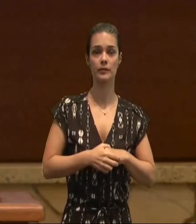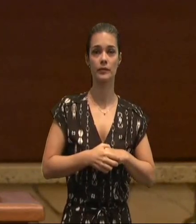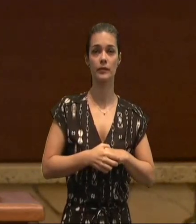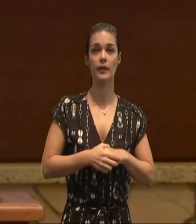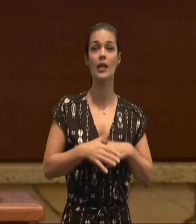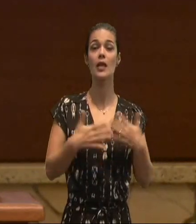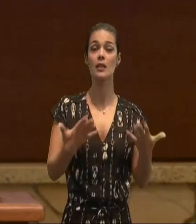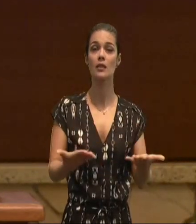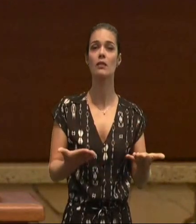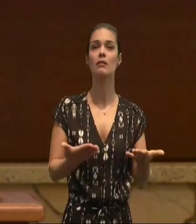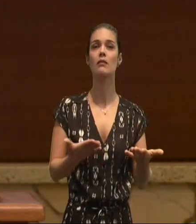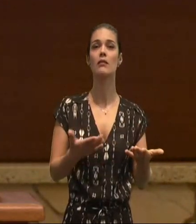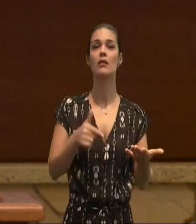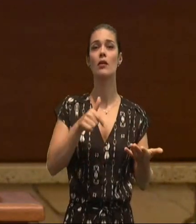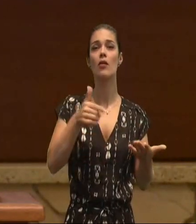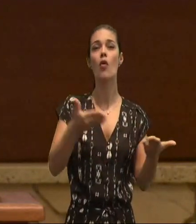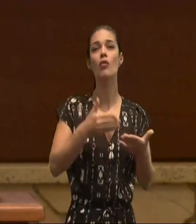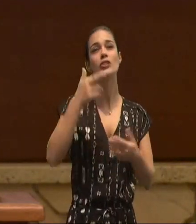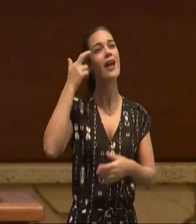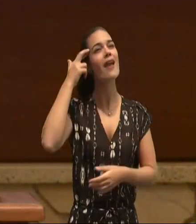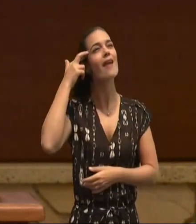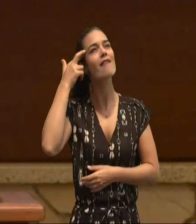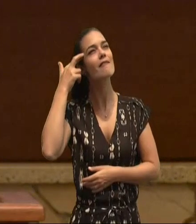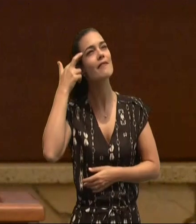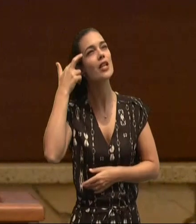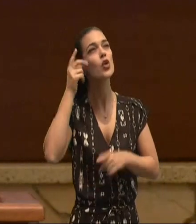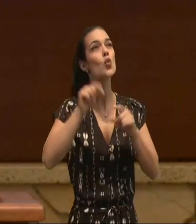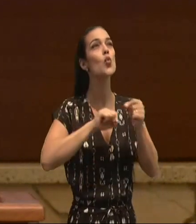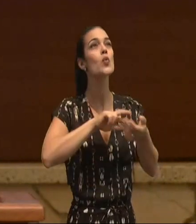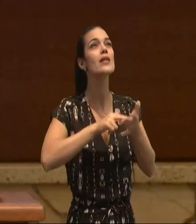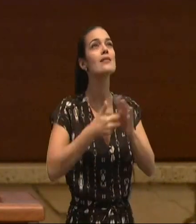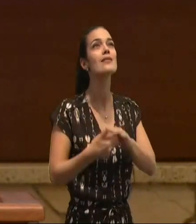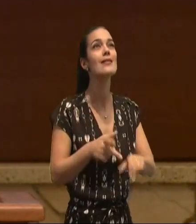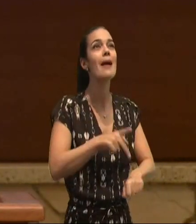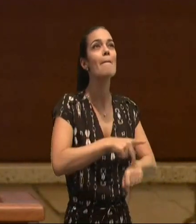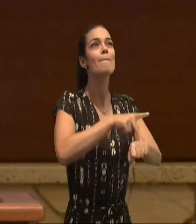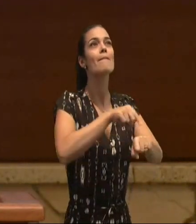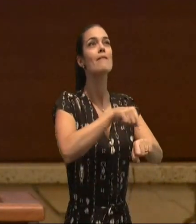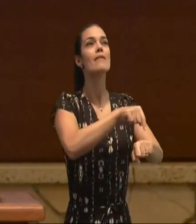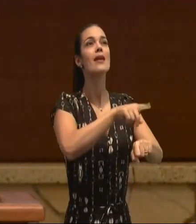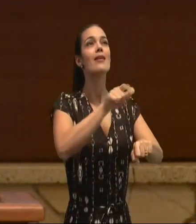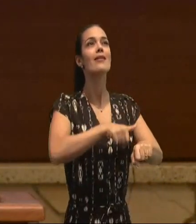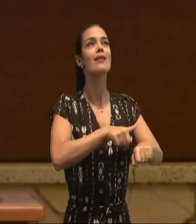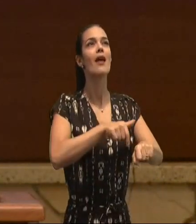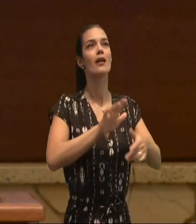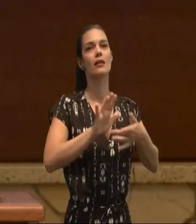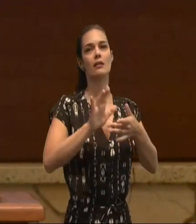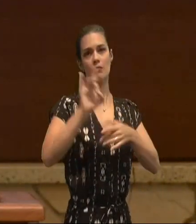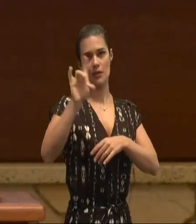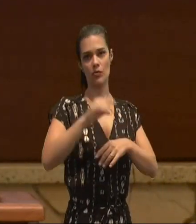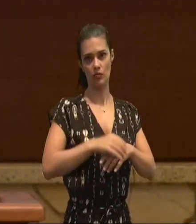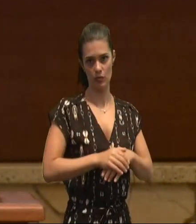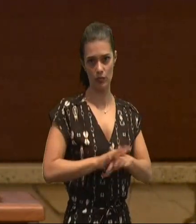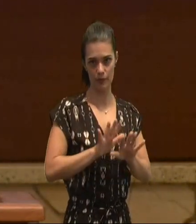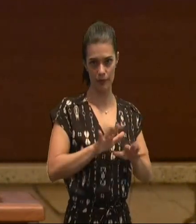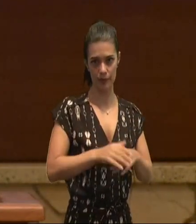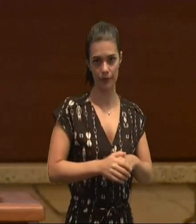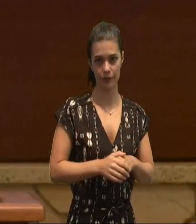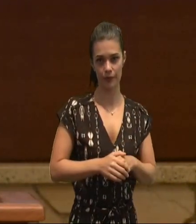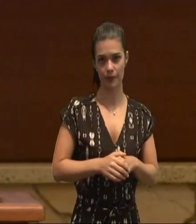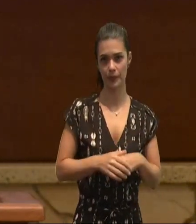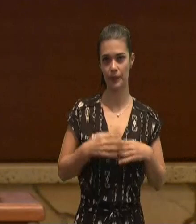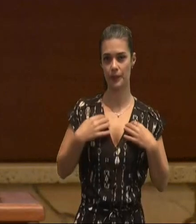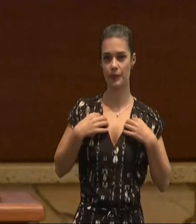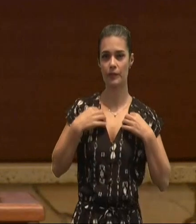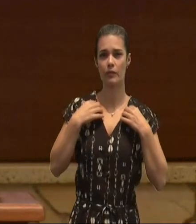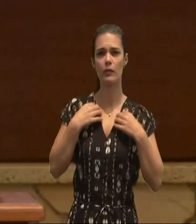para poder refletir sobre esta rocha que é o nosso Deus. Primeiro livro de Samuel, no capítulo 7, verso de número